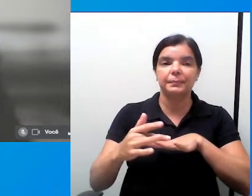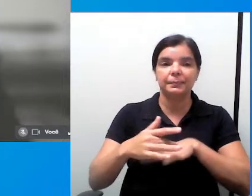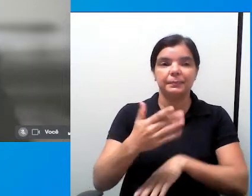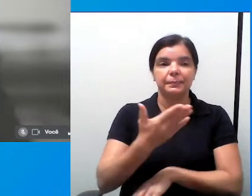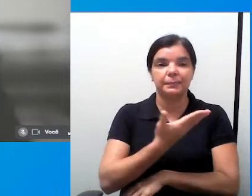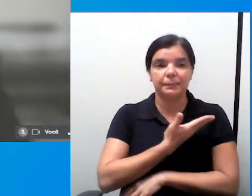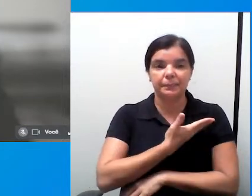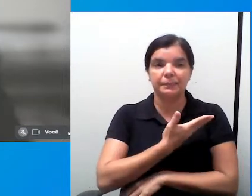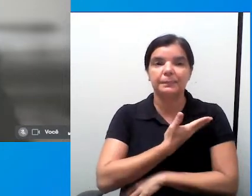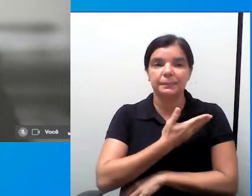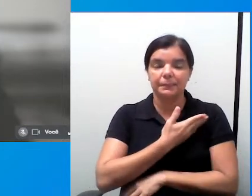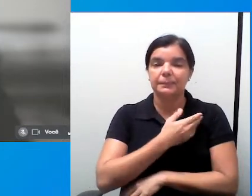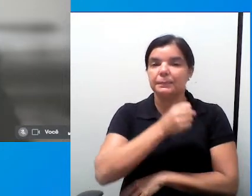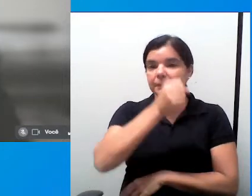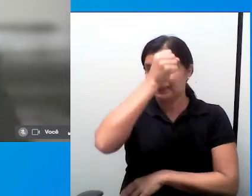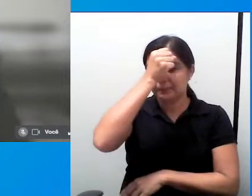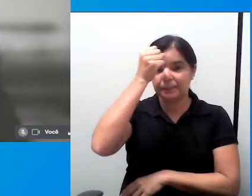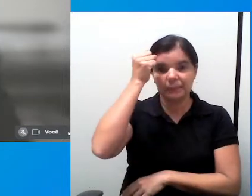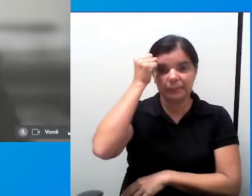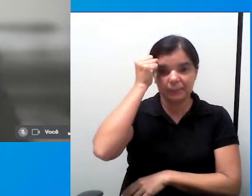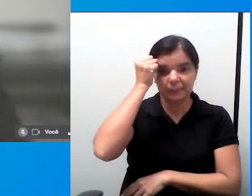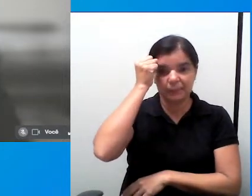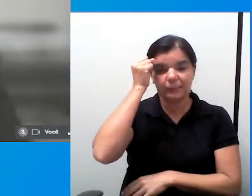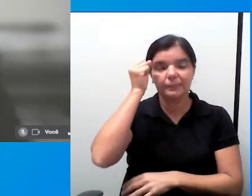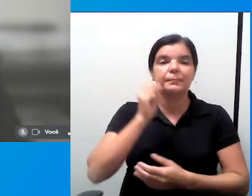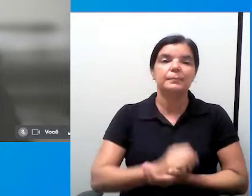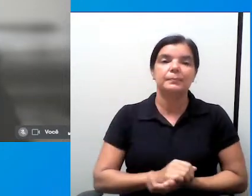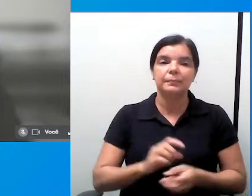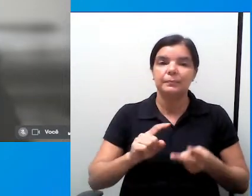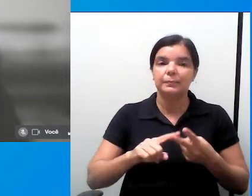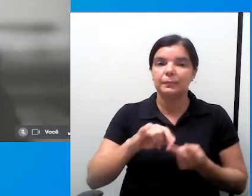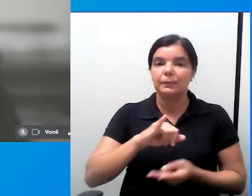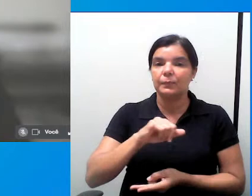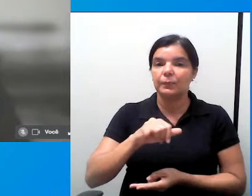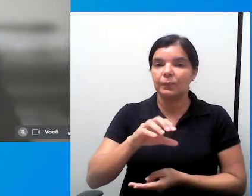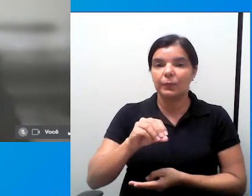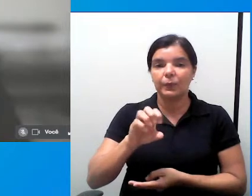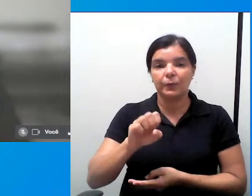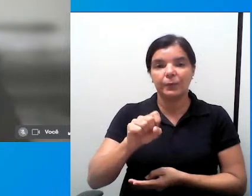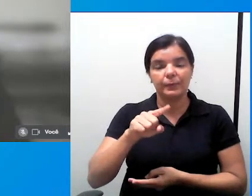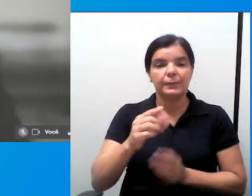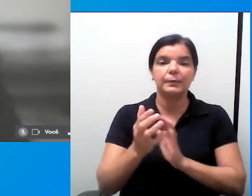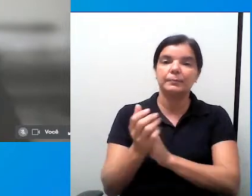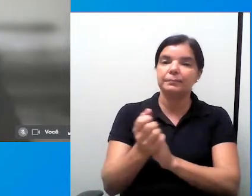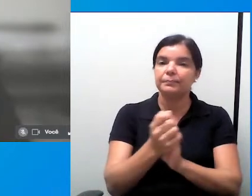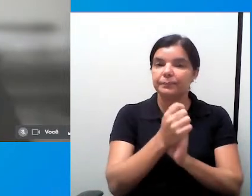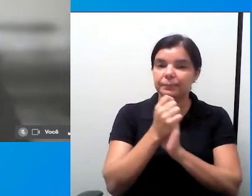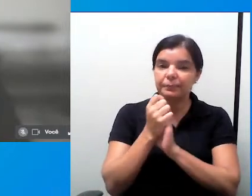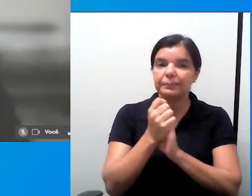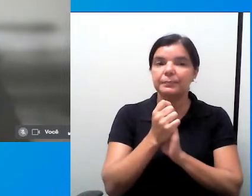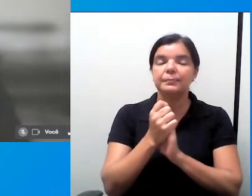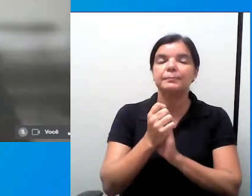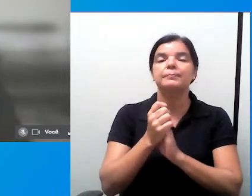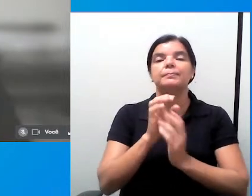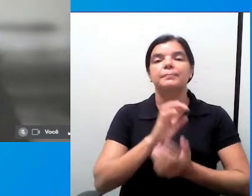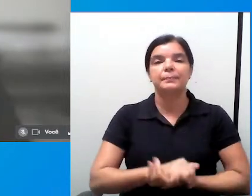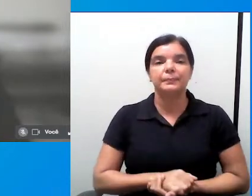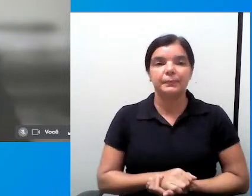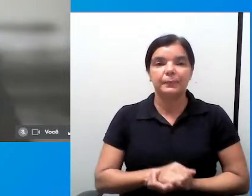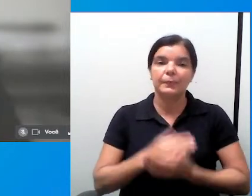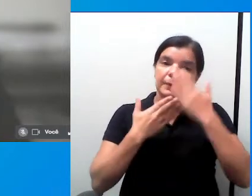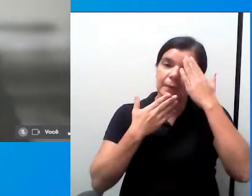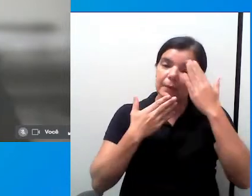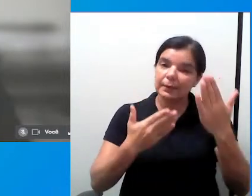formado em sociologia. O José Elisário parabeniza todos também pelo evento e agradece pela